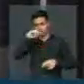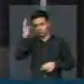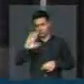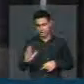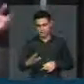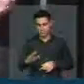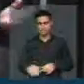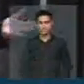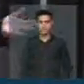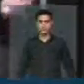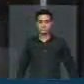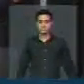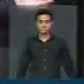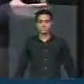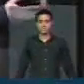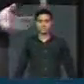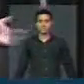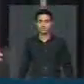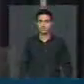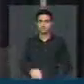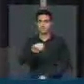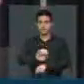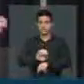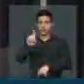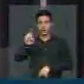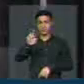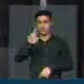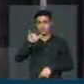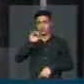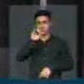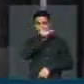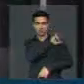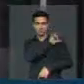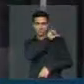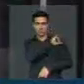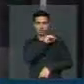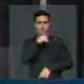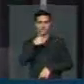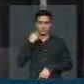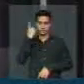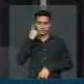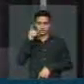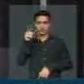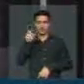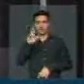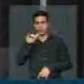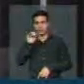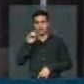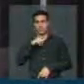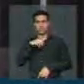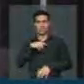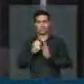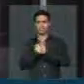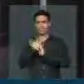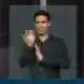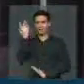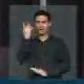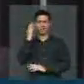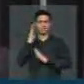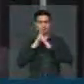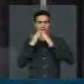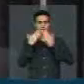Brasil. Nós temos no estado do Rio de Janeiro, da qual eu sou deputado, nós temos ainda milhares de escolas que não